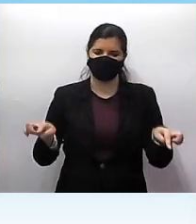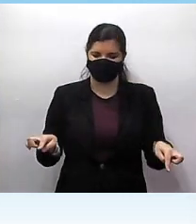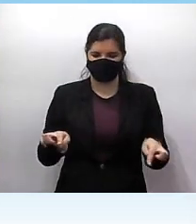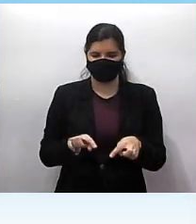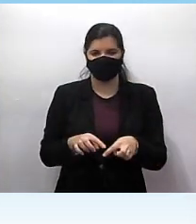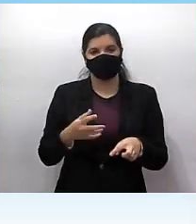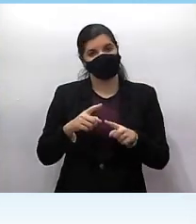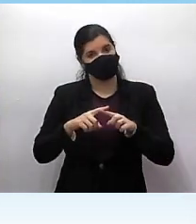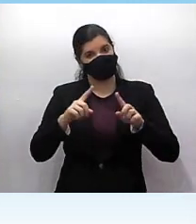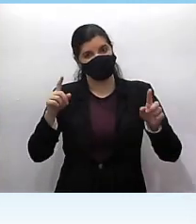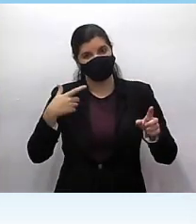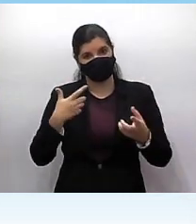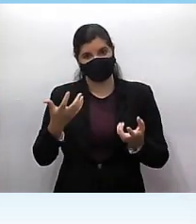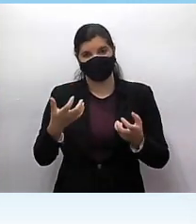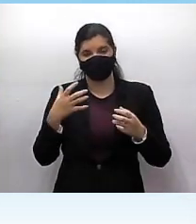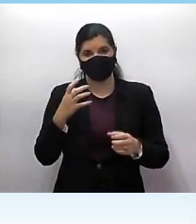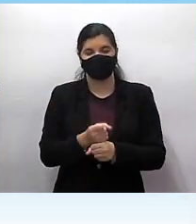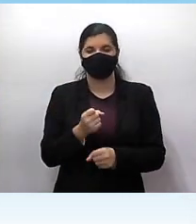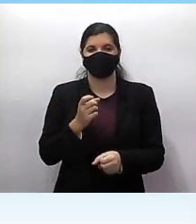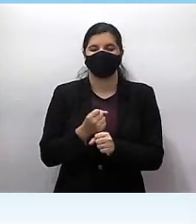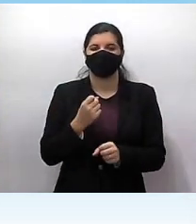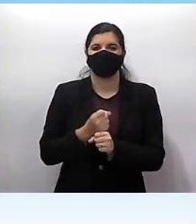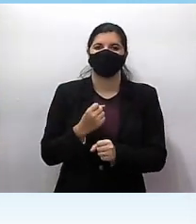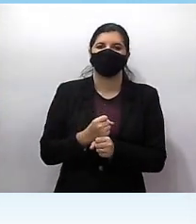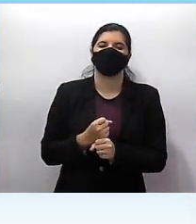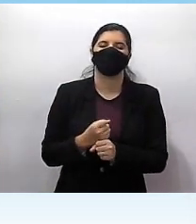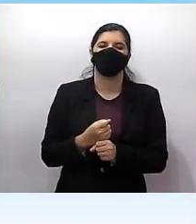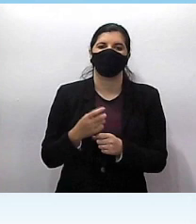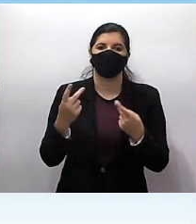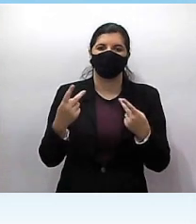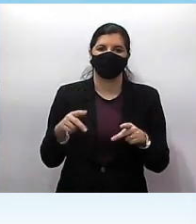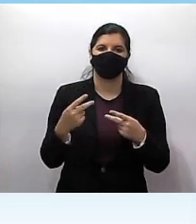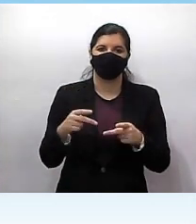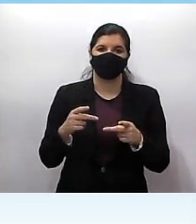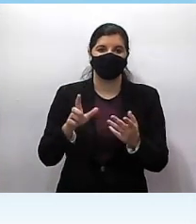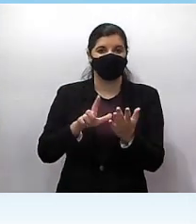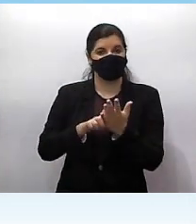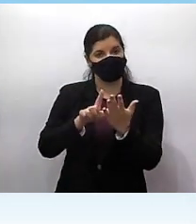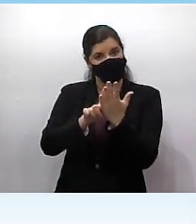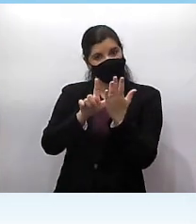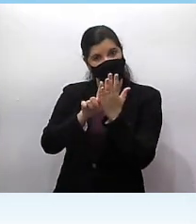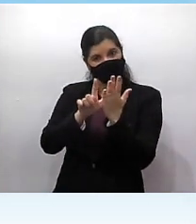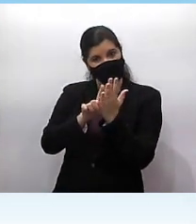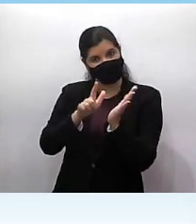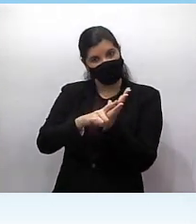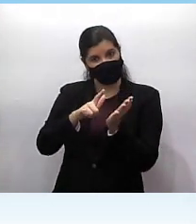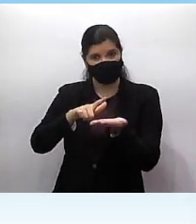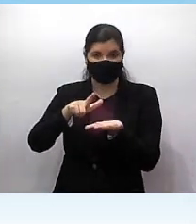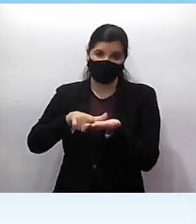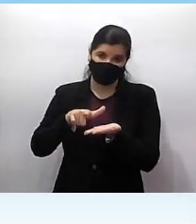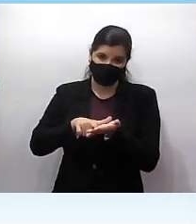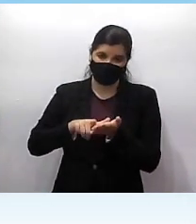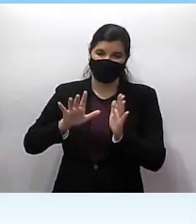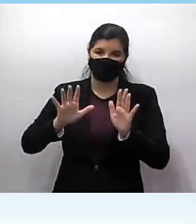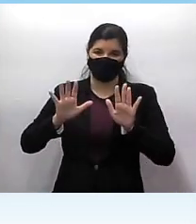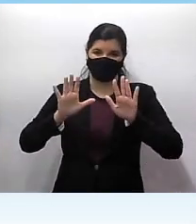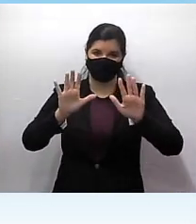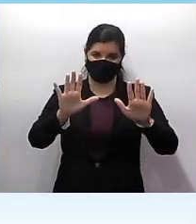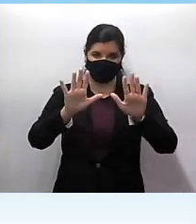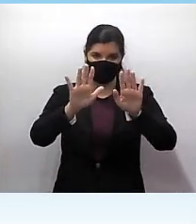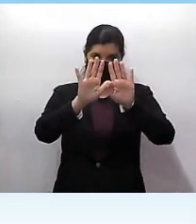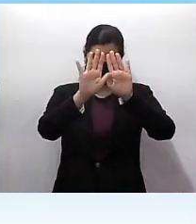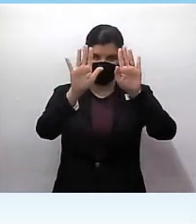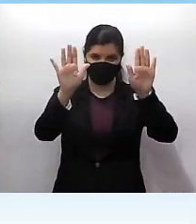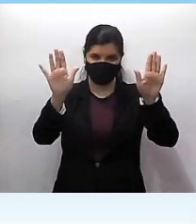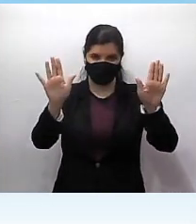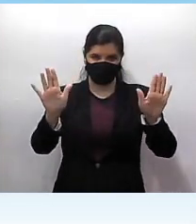quiser calcular o papel que vai ficar dentro desse quadro, aí eu vou ter que calcular a superfície,